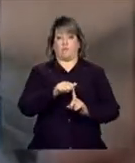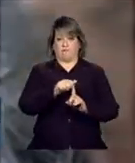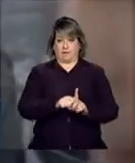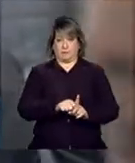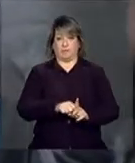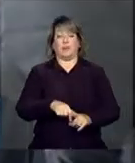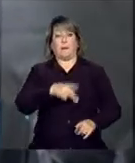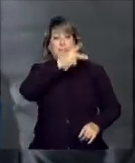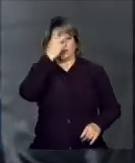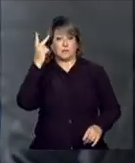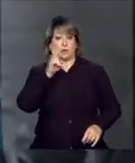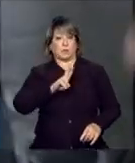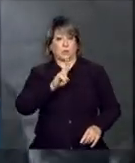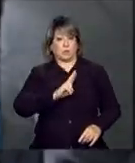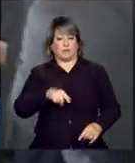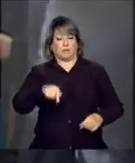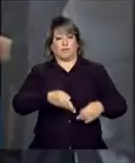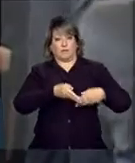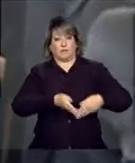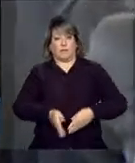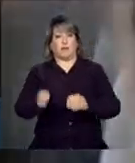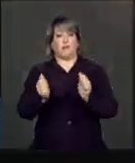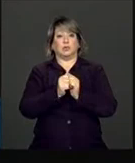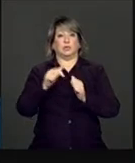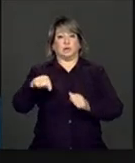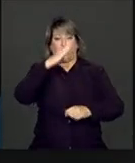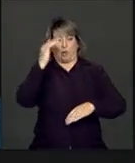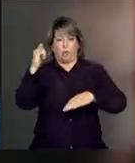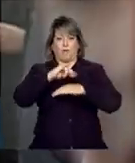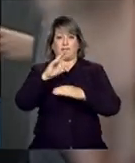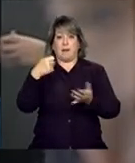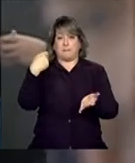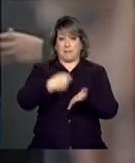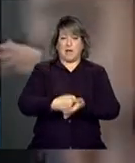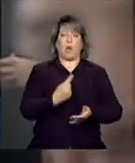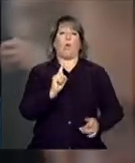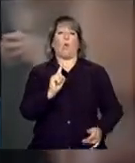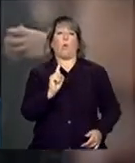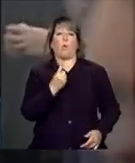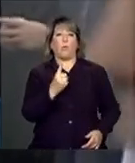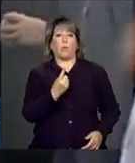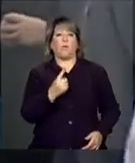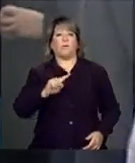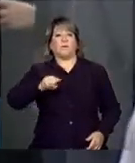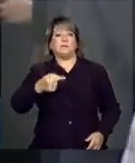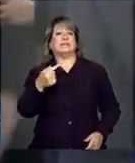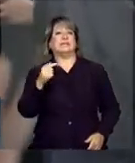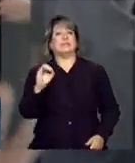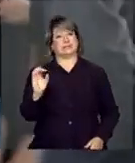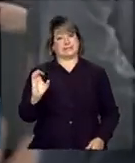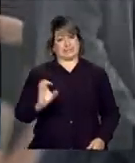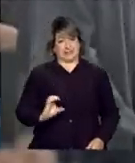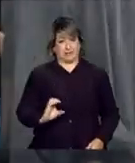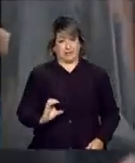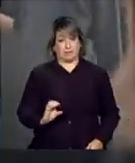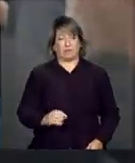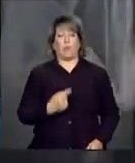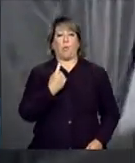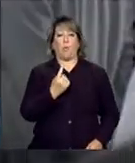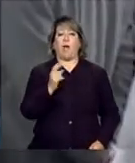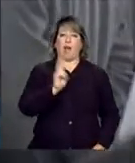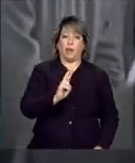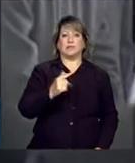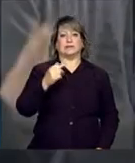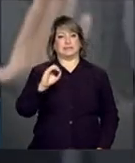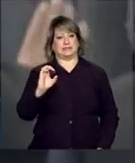usuários que embarcarem no terminal junto ao aeroporto vão pagar pela passagem R$ 1,70 e vão ter direito ao transporte